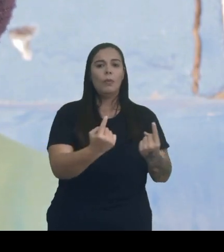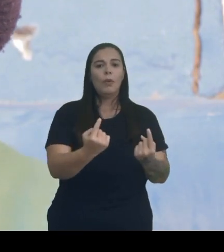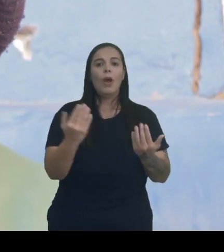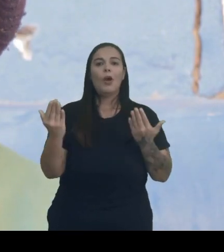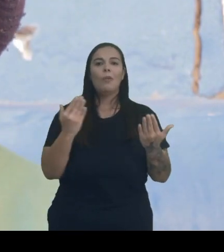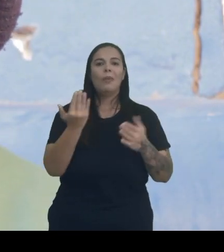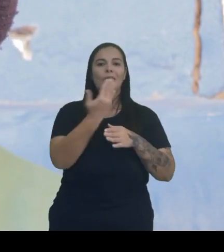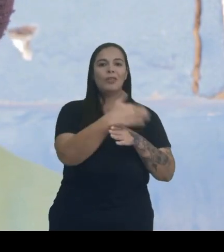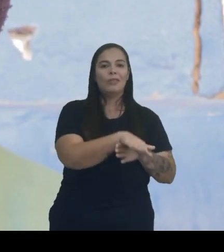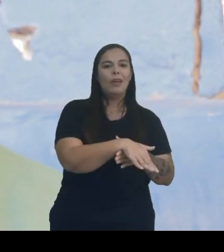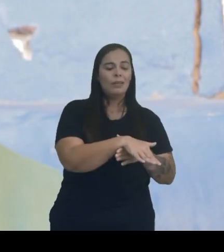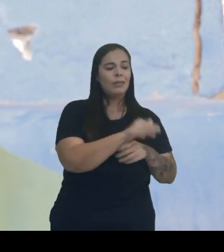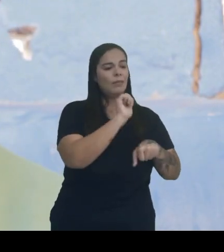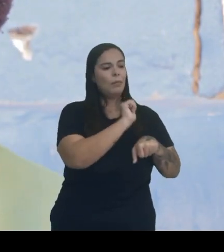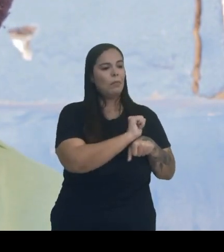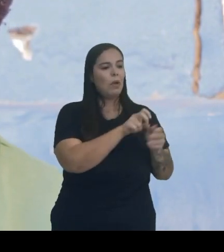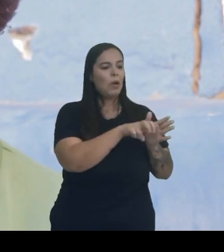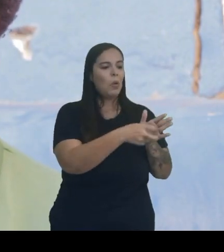vem o freguês.